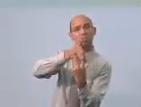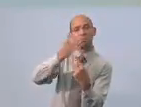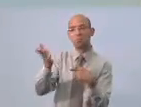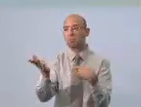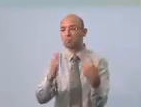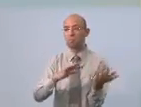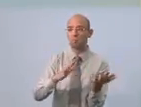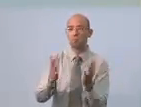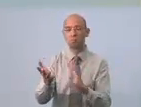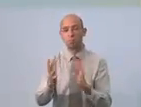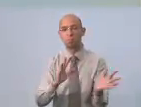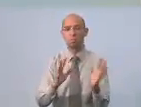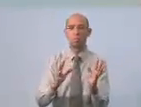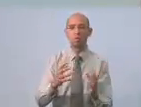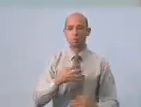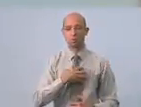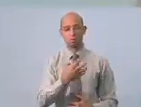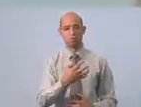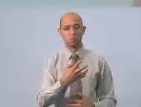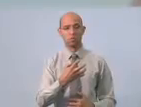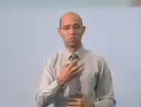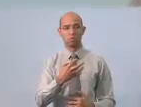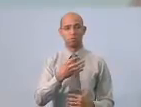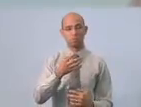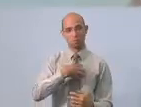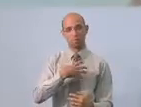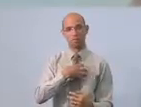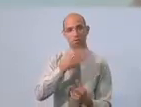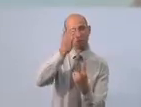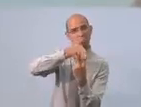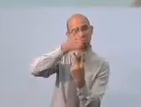se colocam de uma forma muito dúbia,